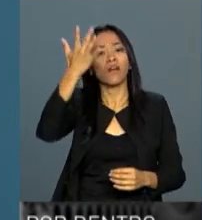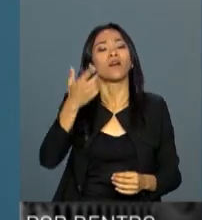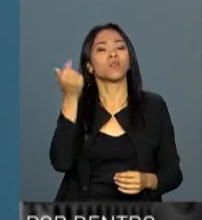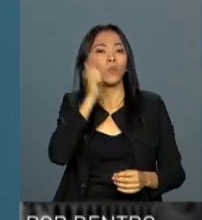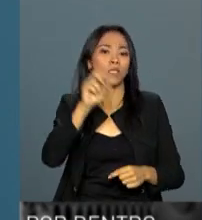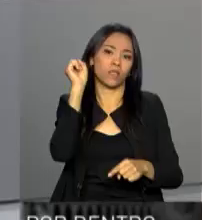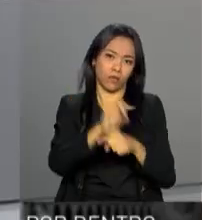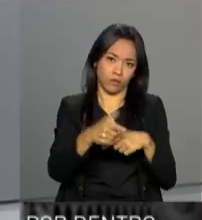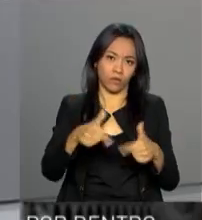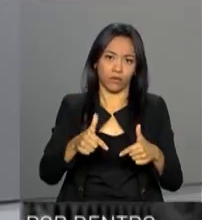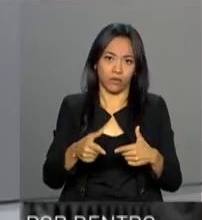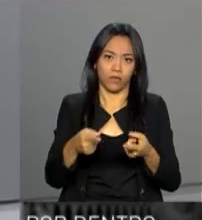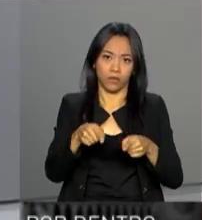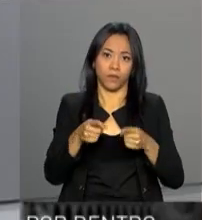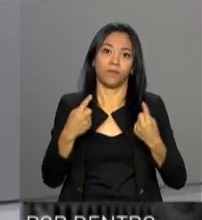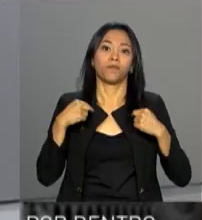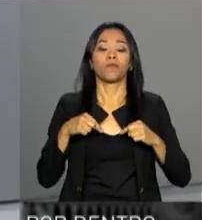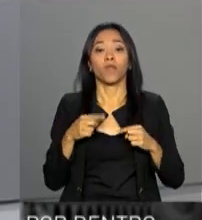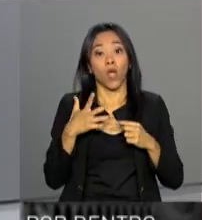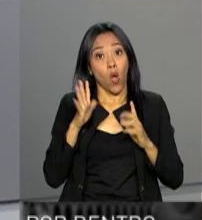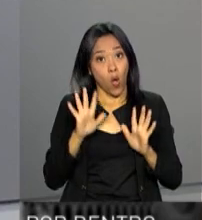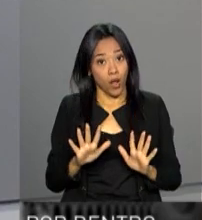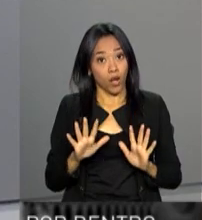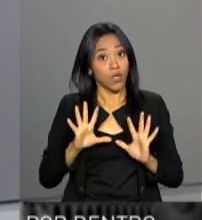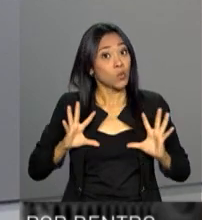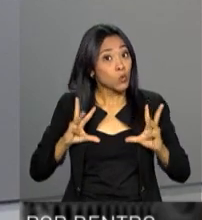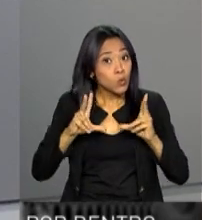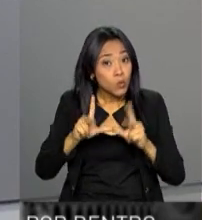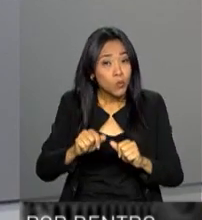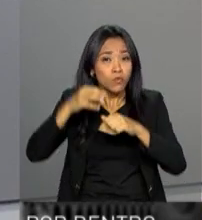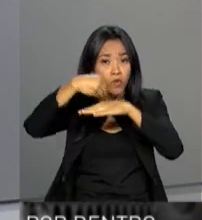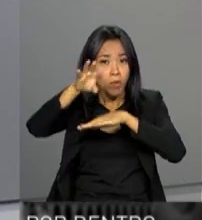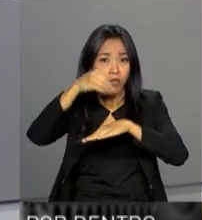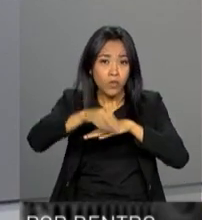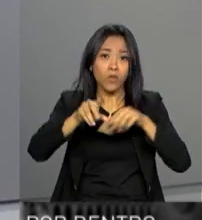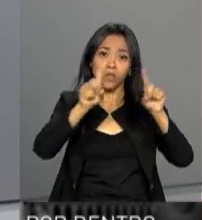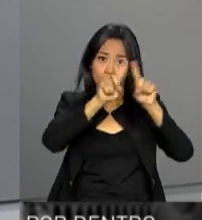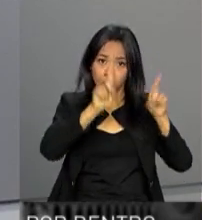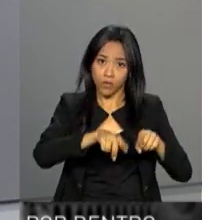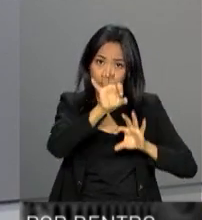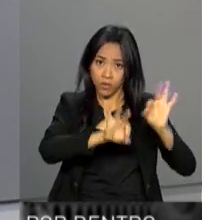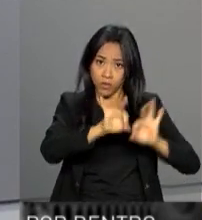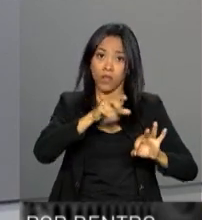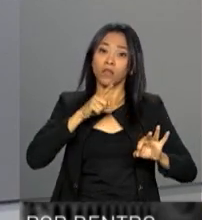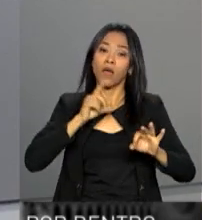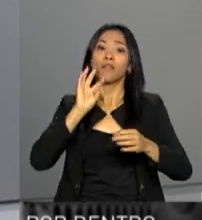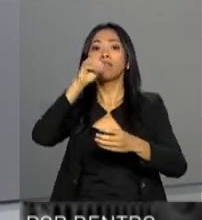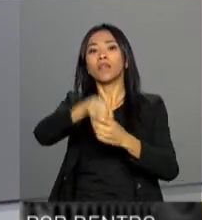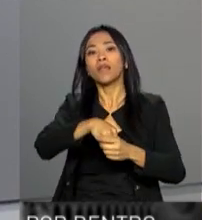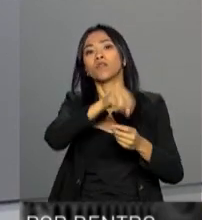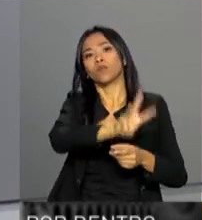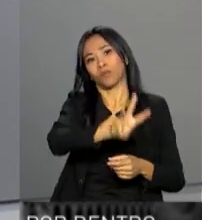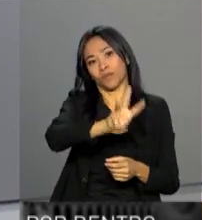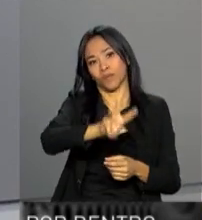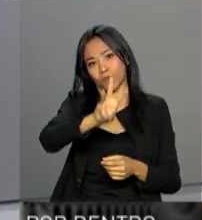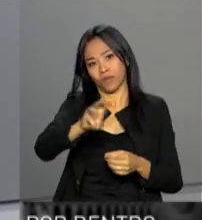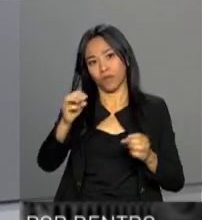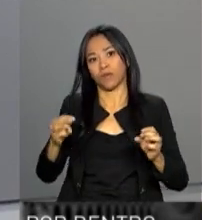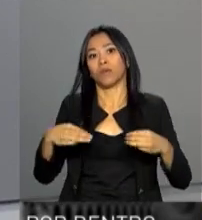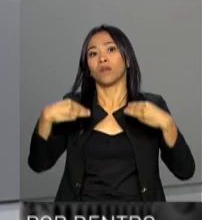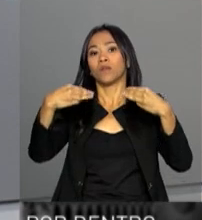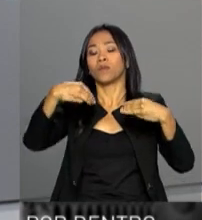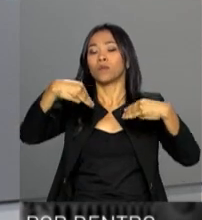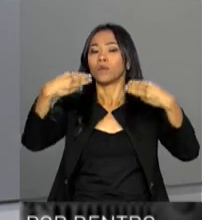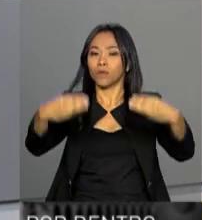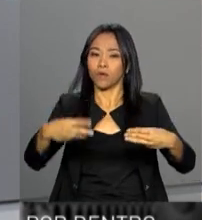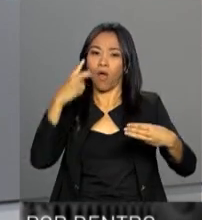um emprego e olha todas as informações sobre o plano progredir estão no portal do ministério do desenvolvimento social o